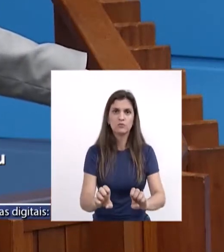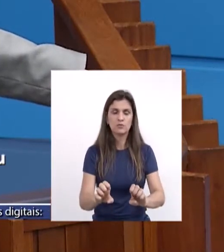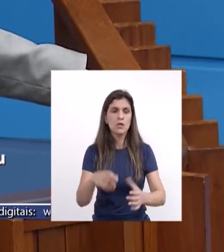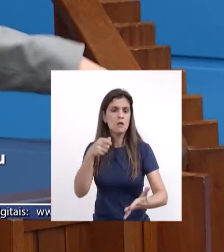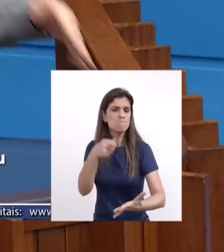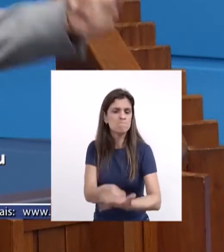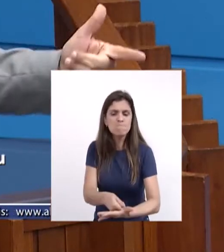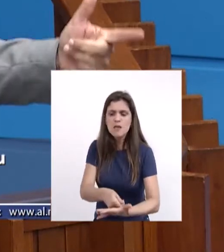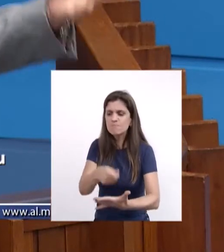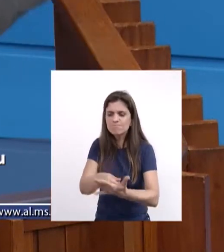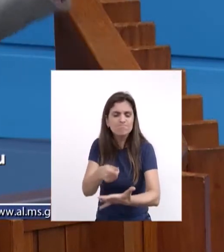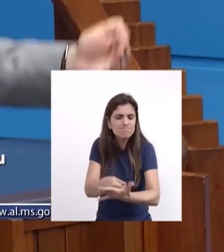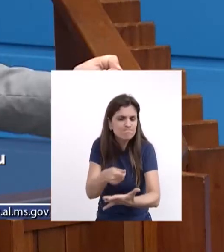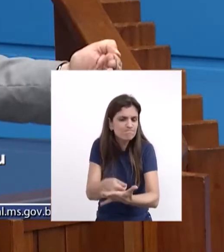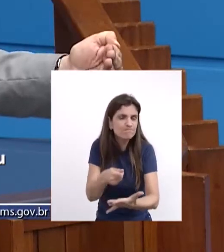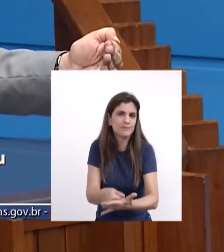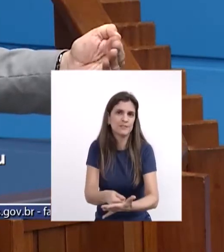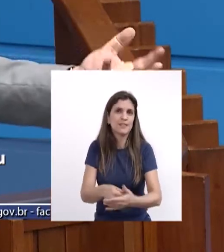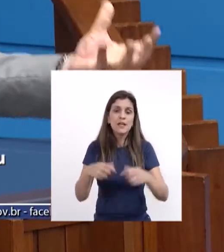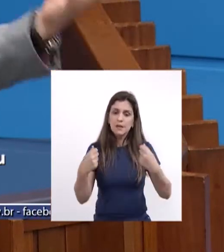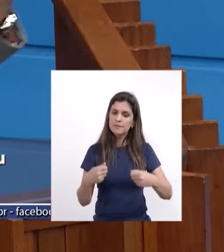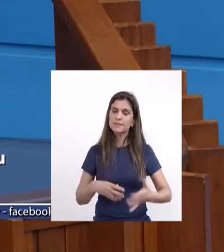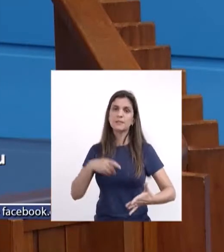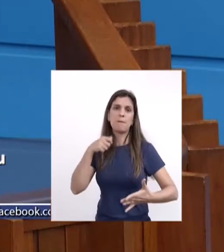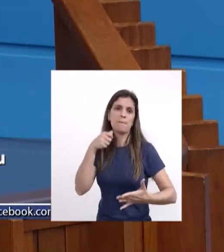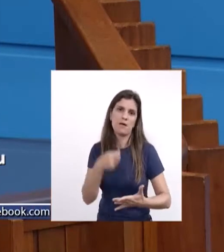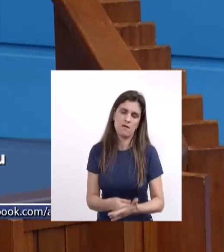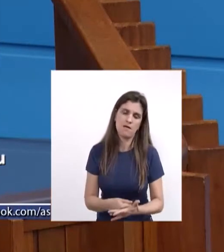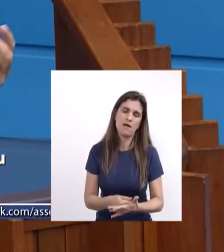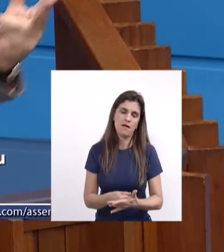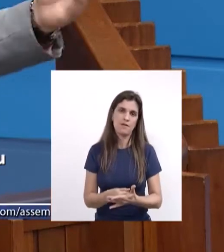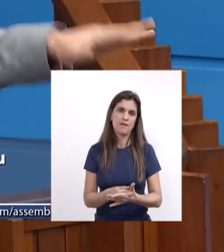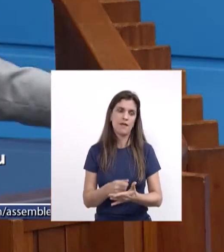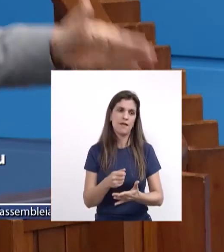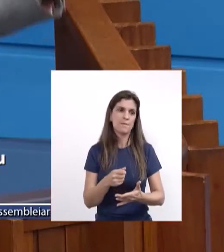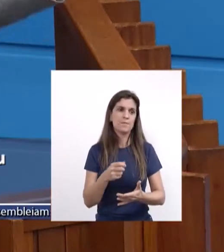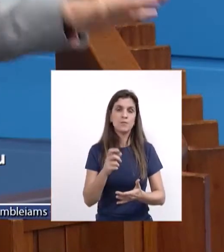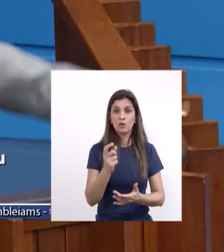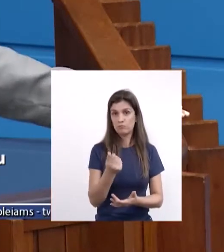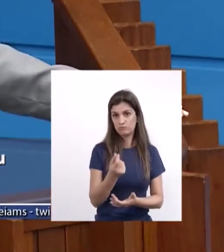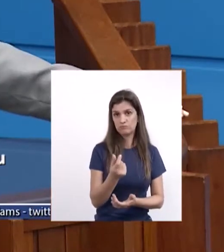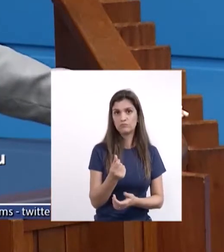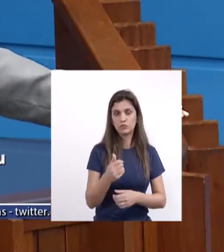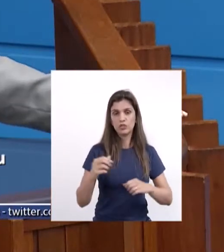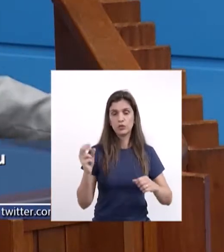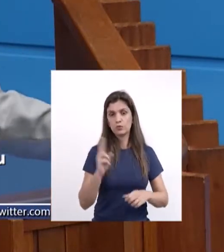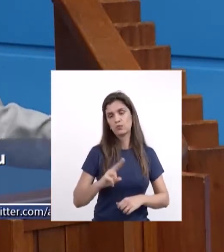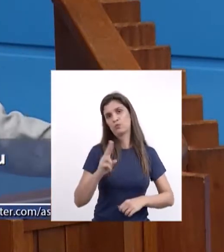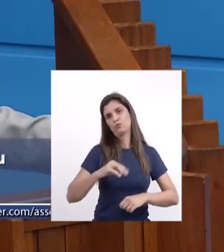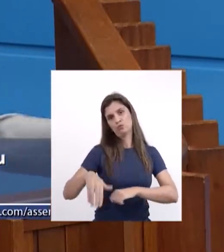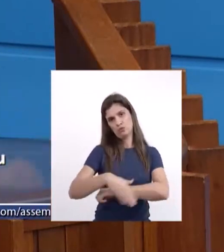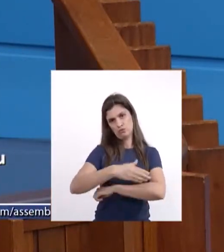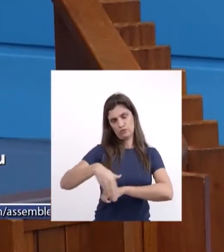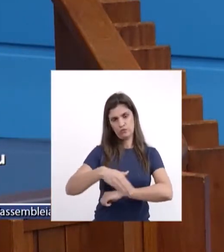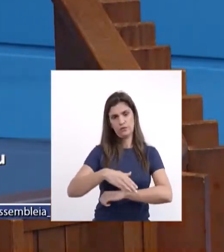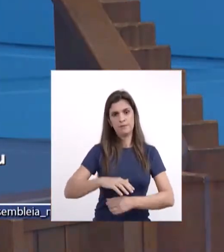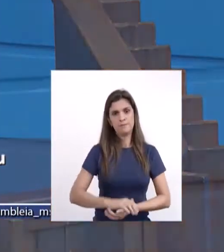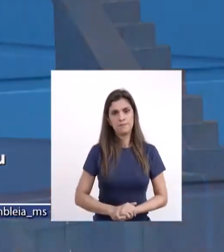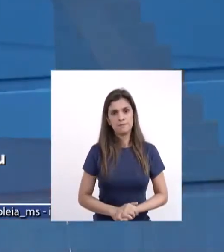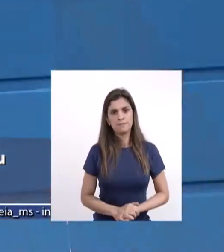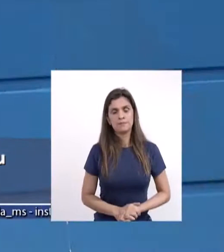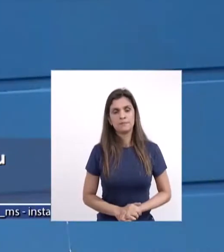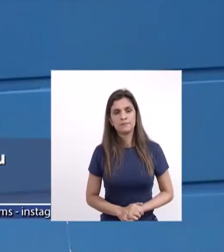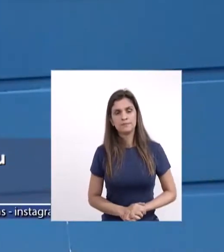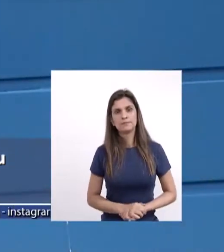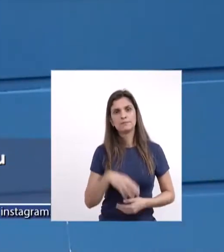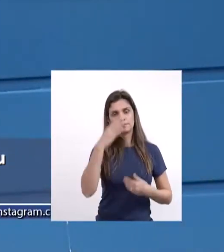Sul merece ter, que é pagar pedágio, mas receber de volta aquilo que foi comprometido, concedendo a parte a Vossa Excelência. Eu